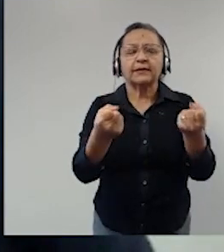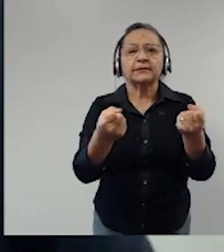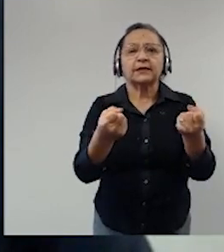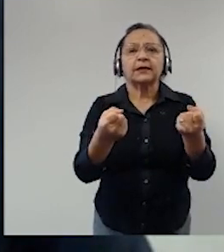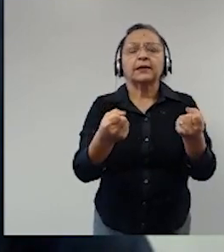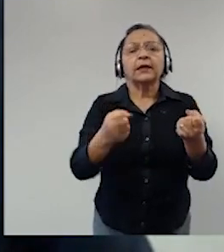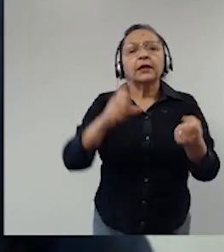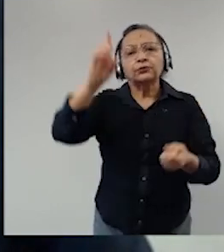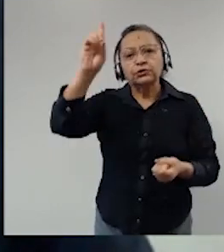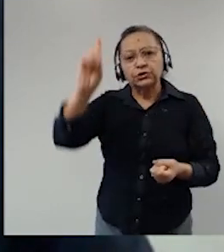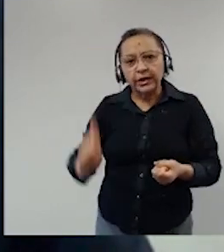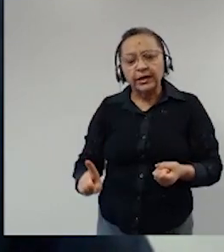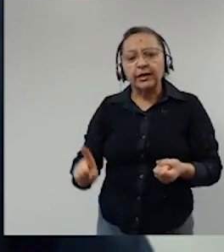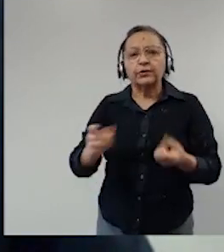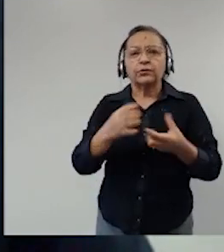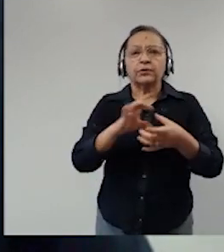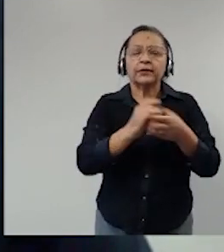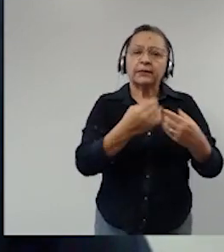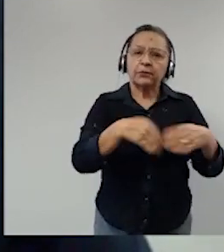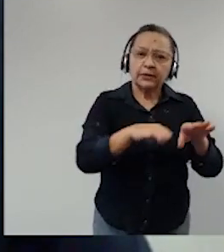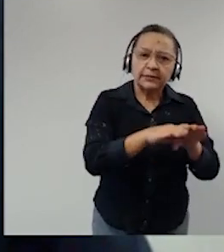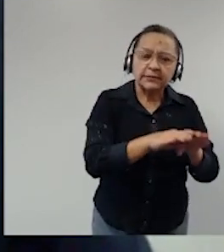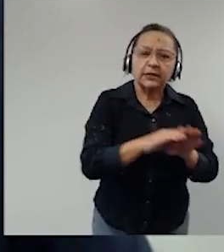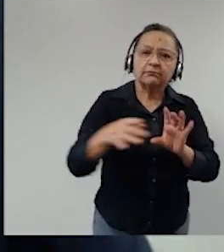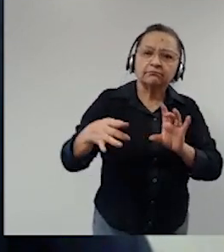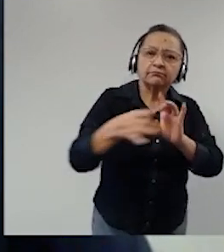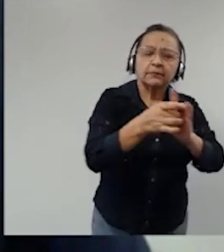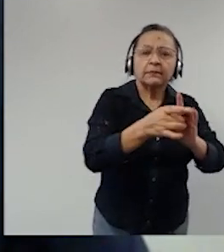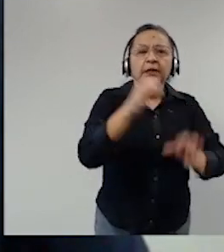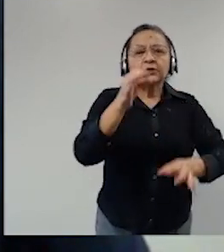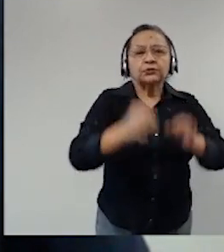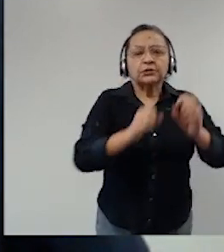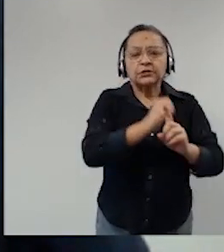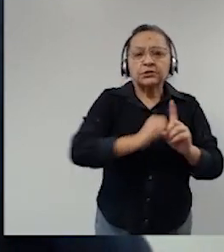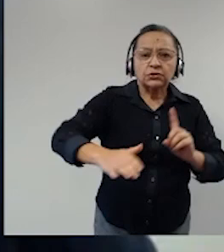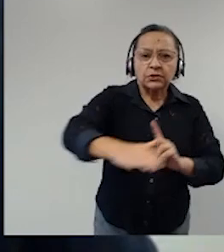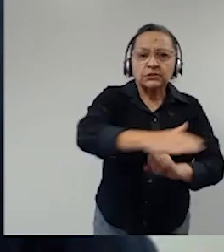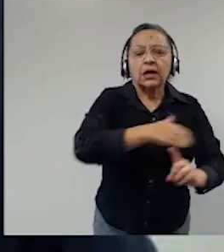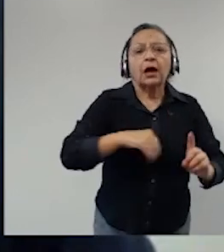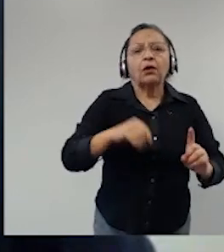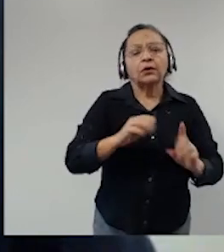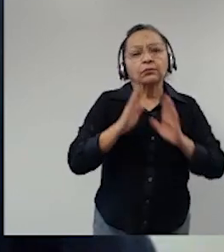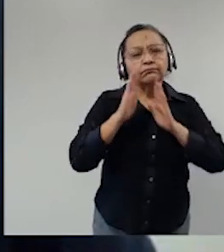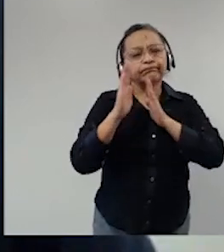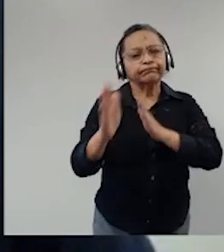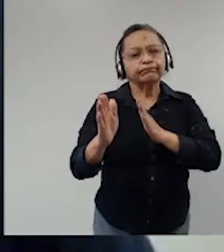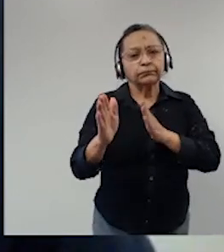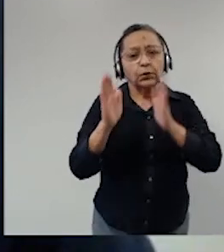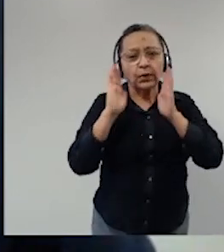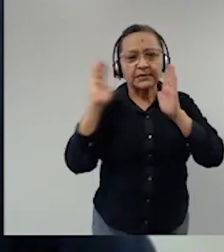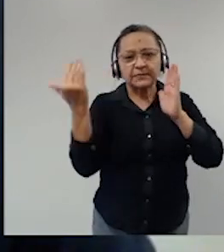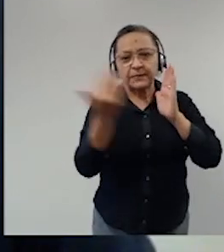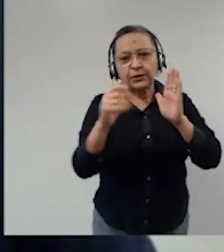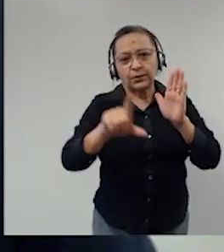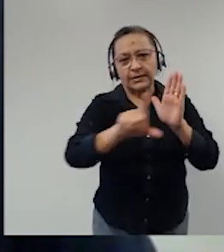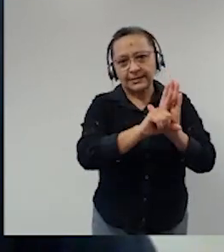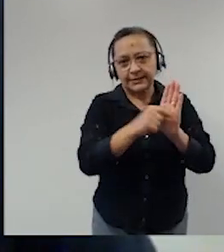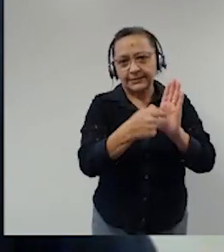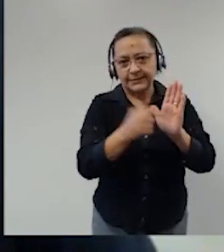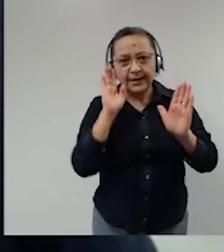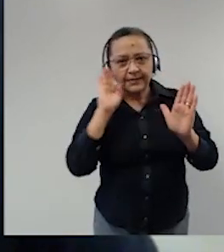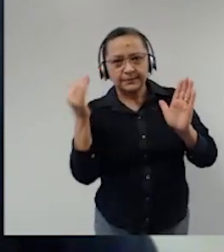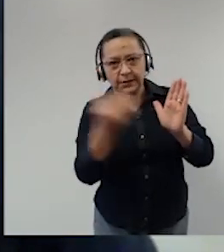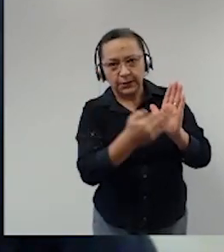de Direito, pugnar pela justiça social, pela boa aplicação das leis. Né? Muito bem, caminhando